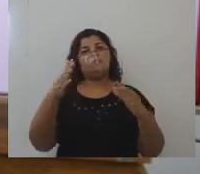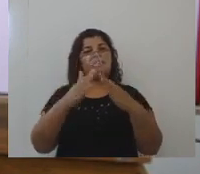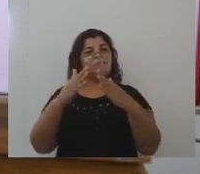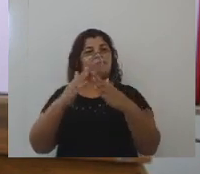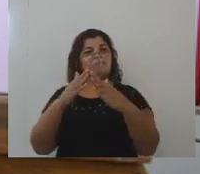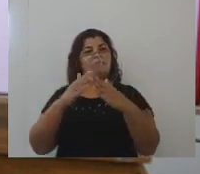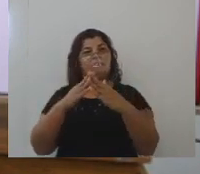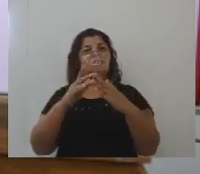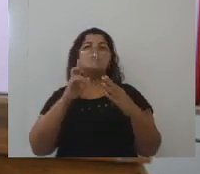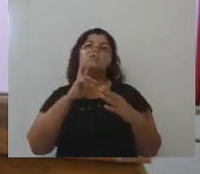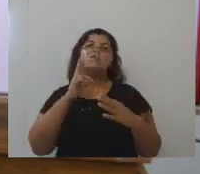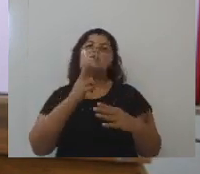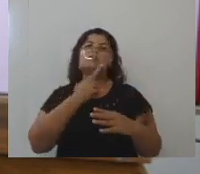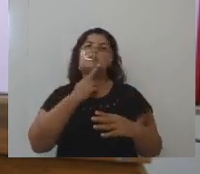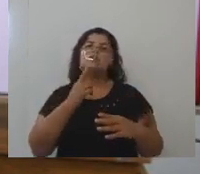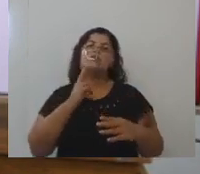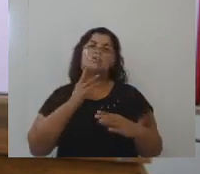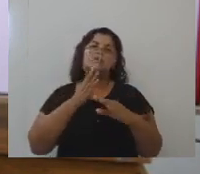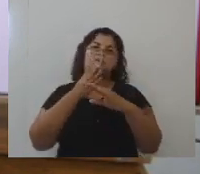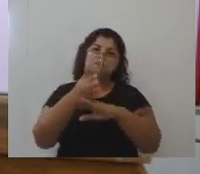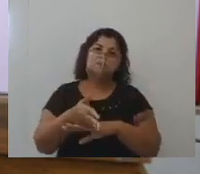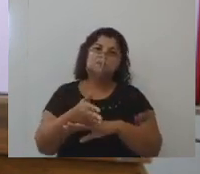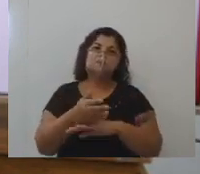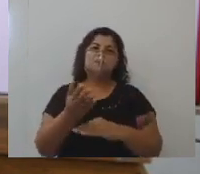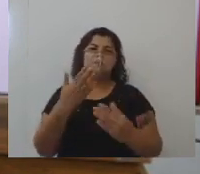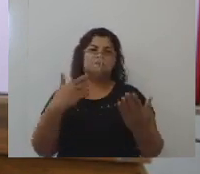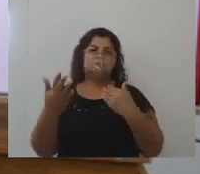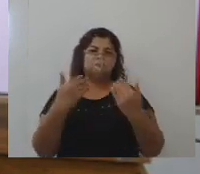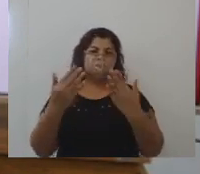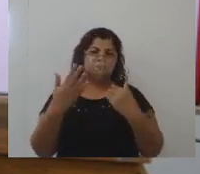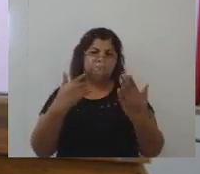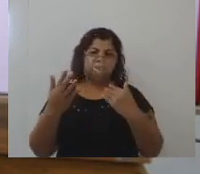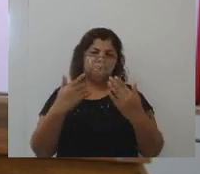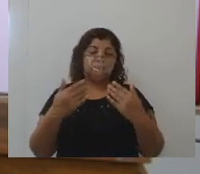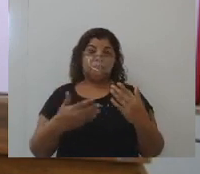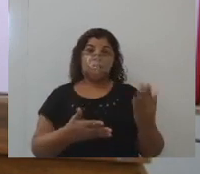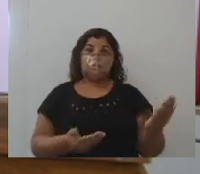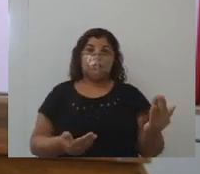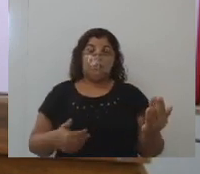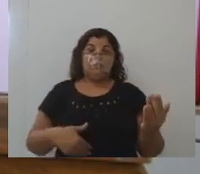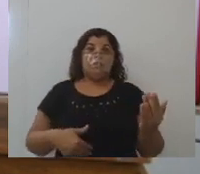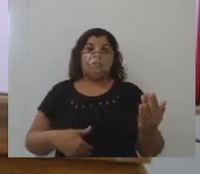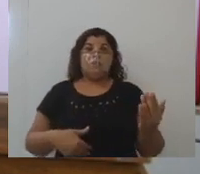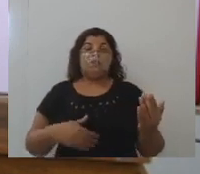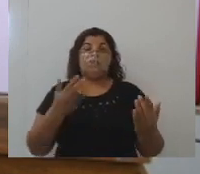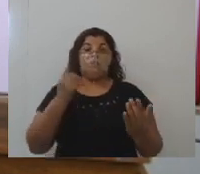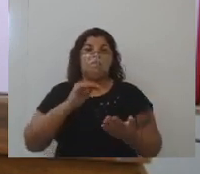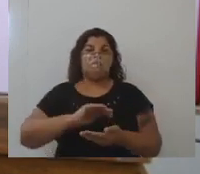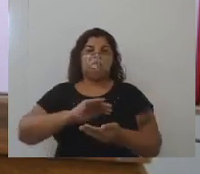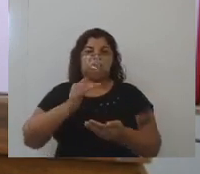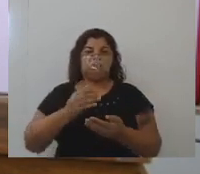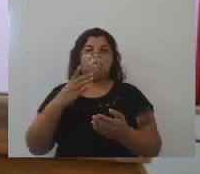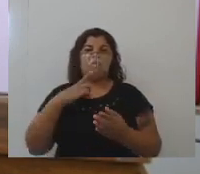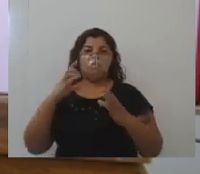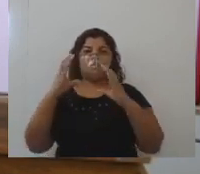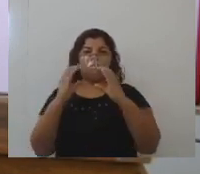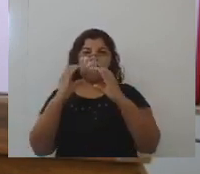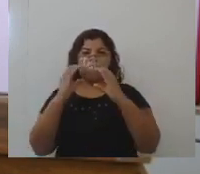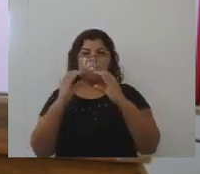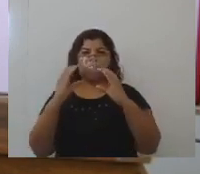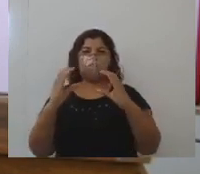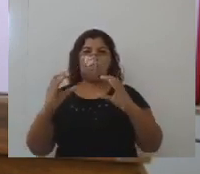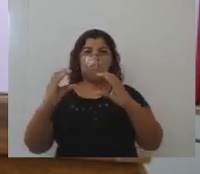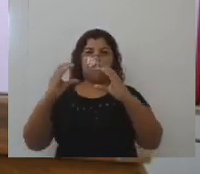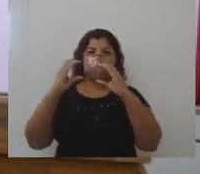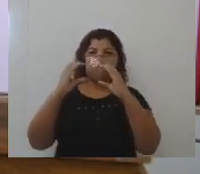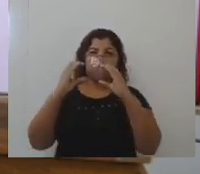para uma lanchonete, e aí você come bastante, né? Jovem normalmente come muito sanduíche. E você comprava 3 sanduíches,